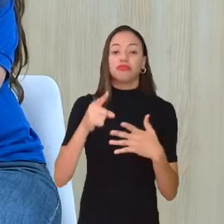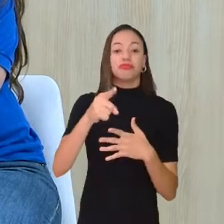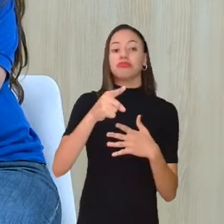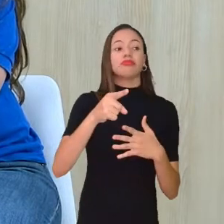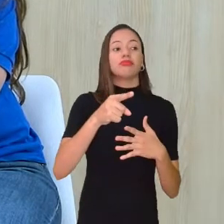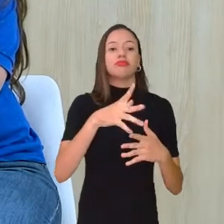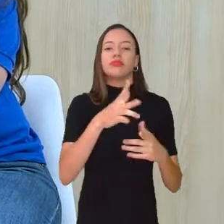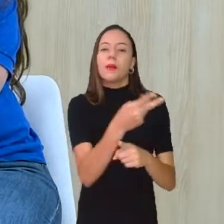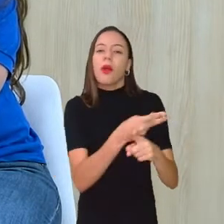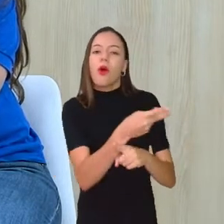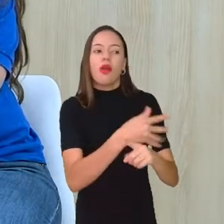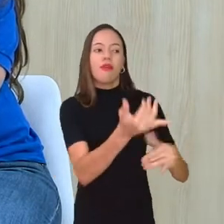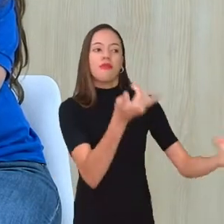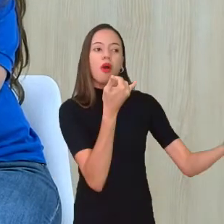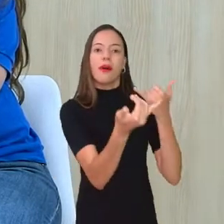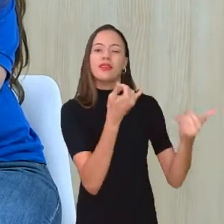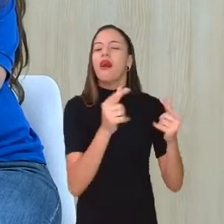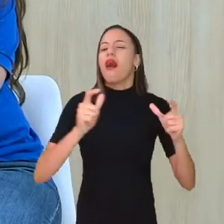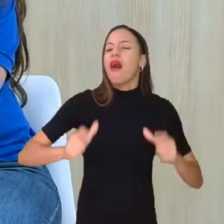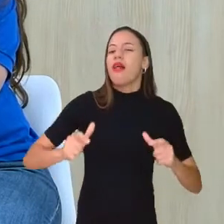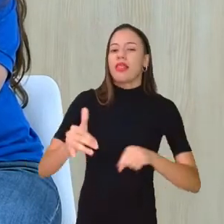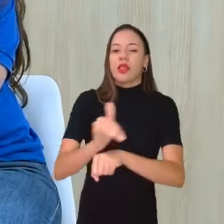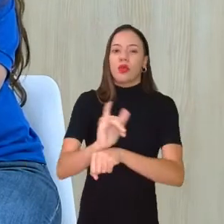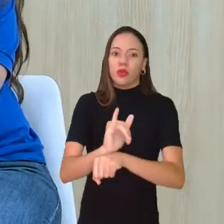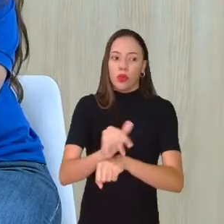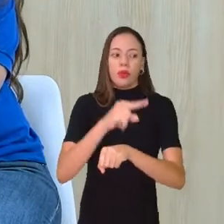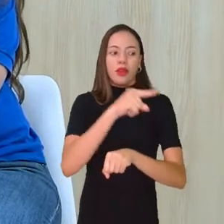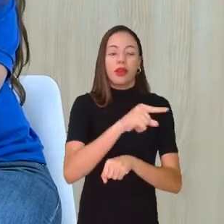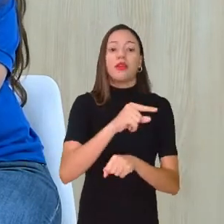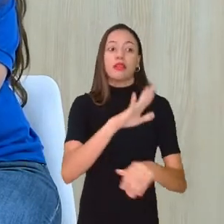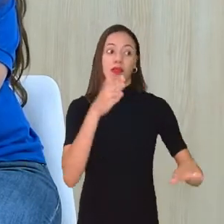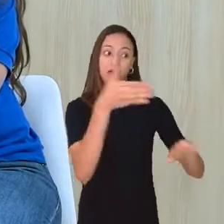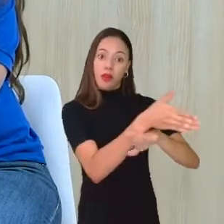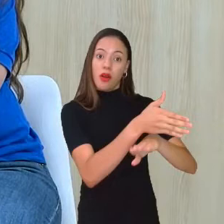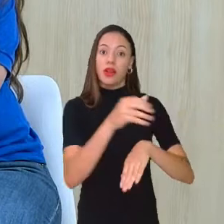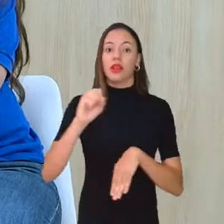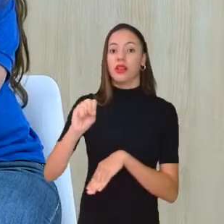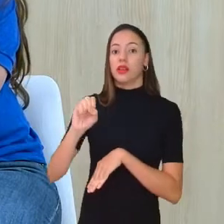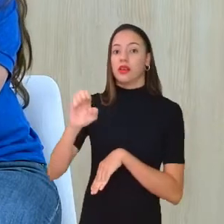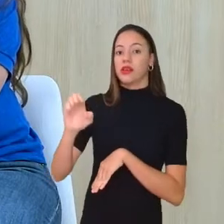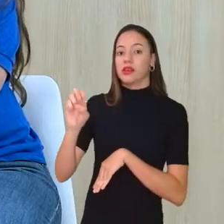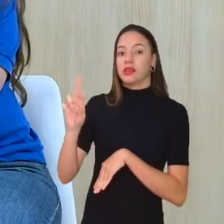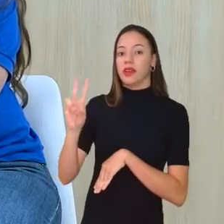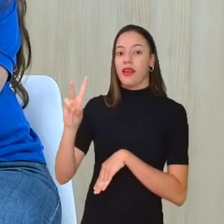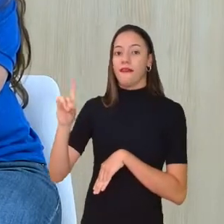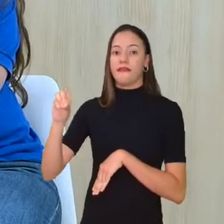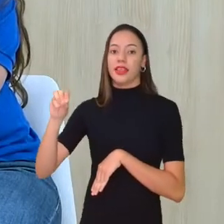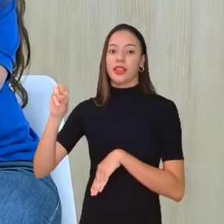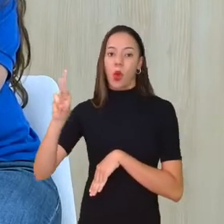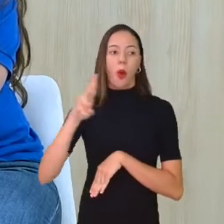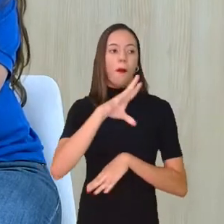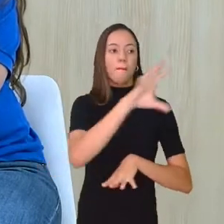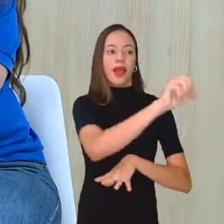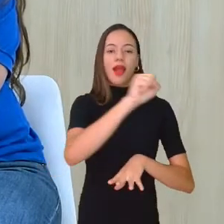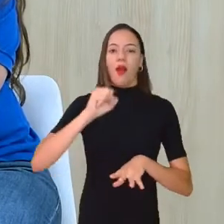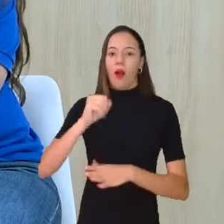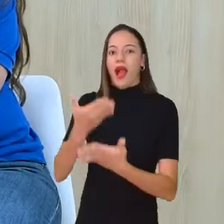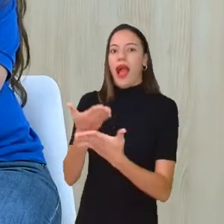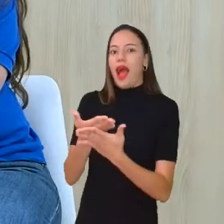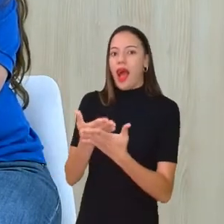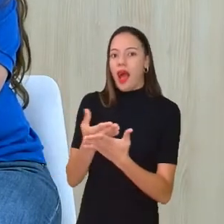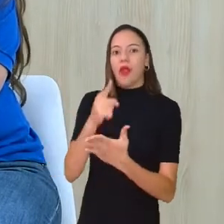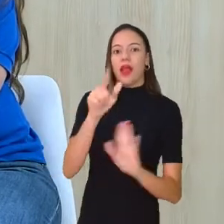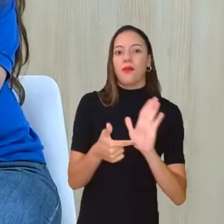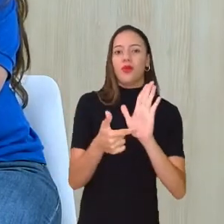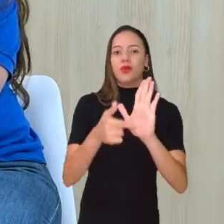YouTube e o YouTube foi lá no servidor dele, pegou essa aula e trouxe para você, né? Na verdade ele trouxe de um jeito diferente, ele vai trazendo